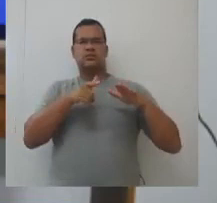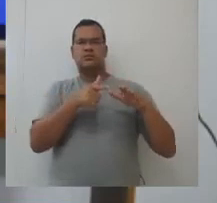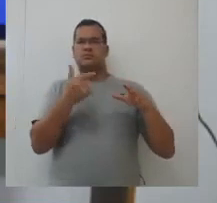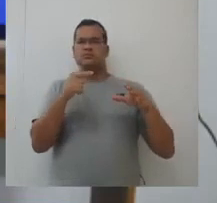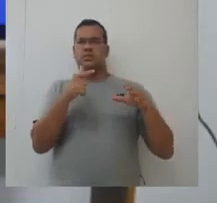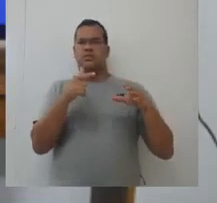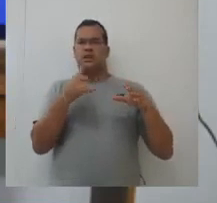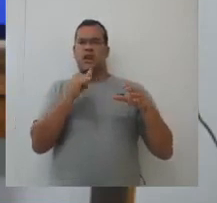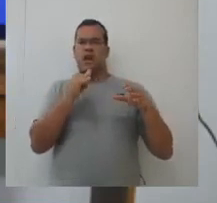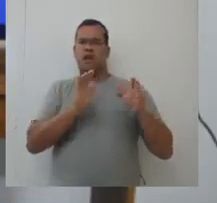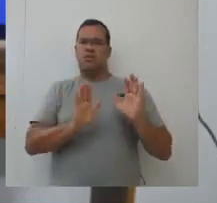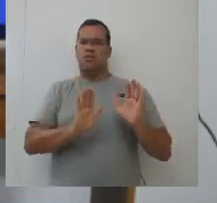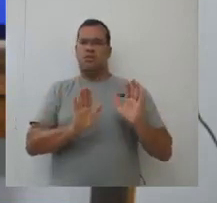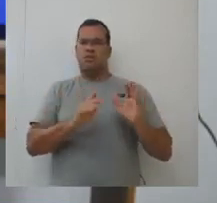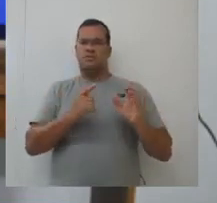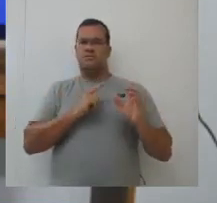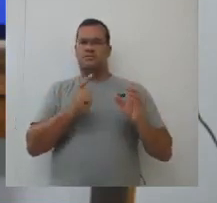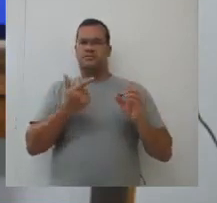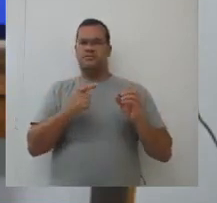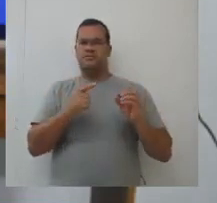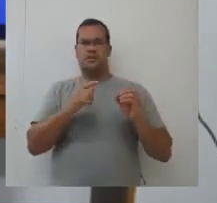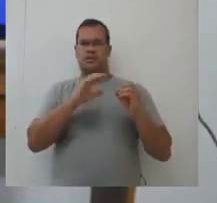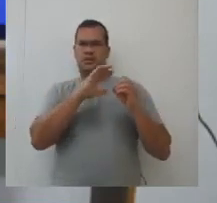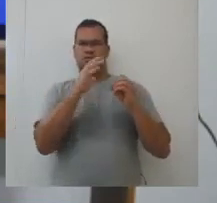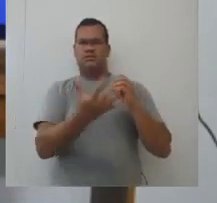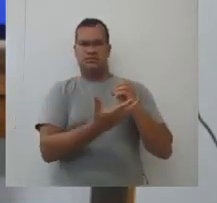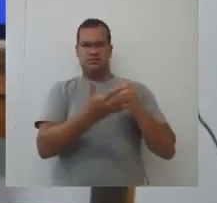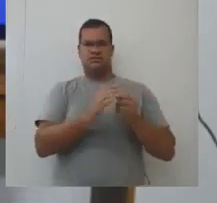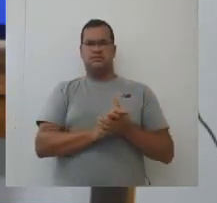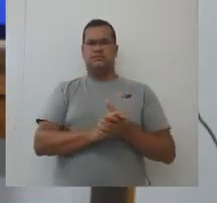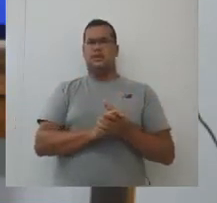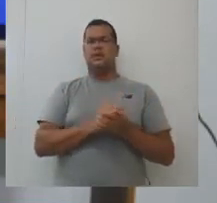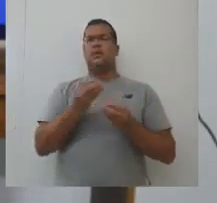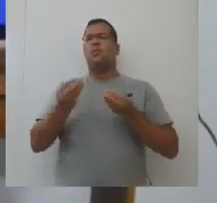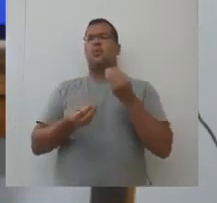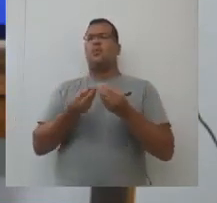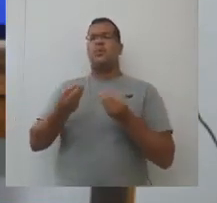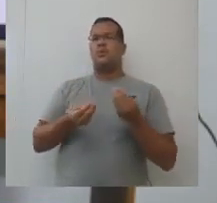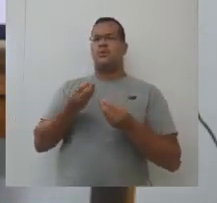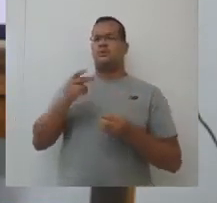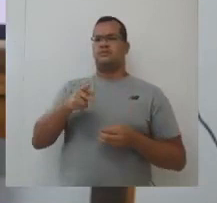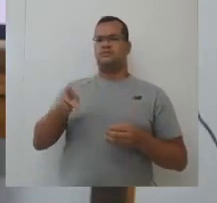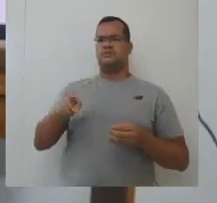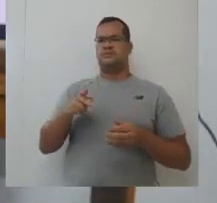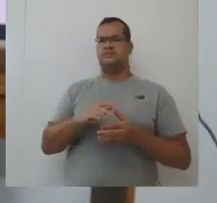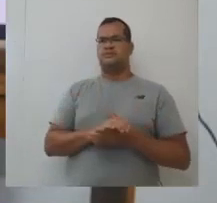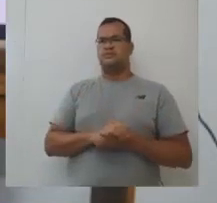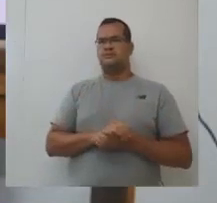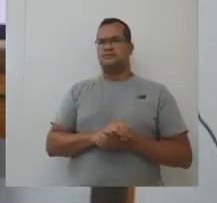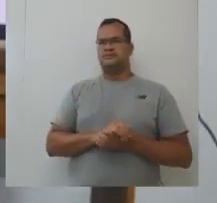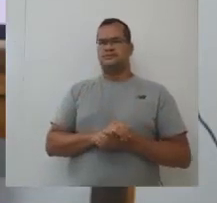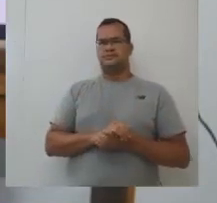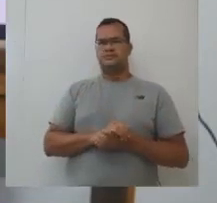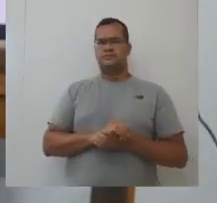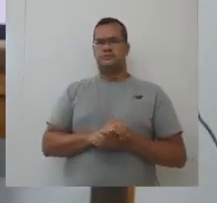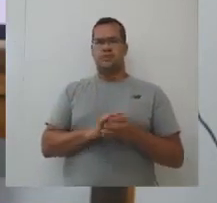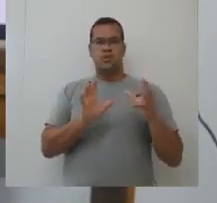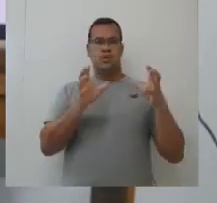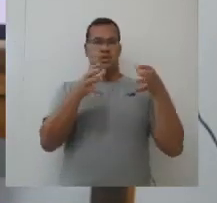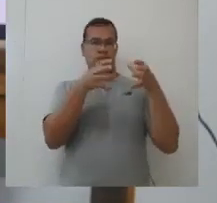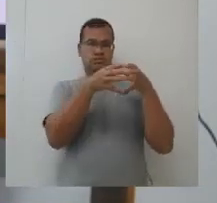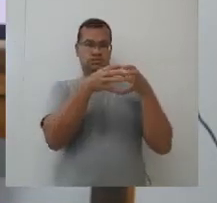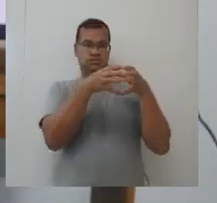carga elétrica, não produz o quê? Campo elétrico. E como é isso, professor? Vamos lá. O campo elétrico